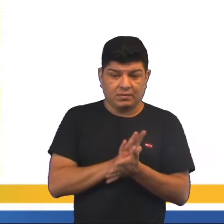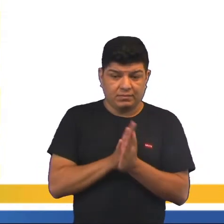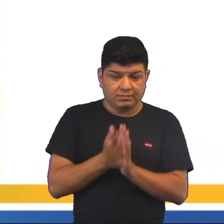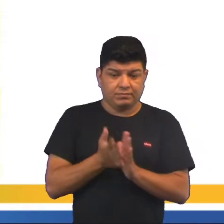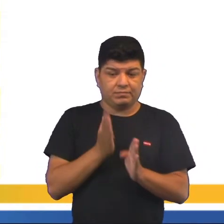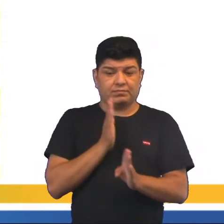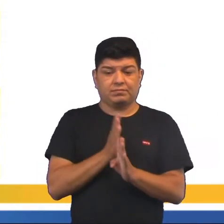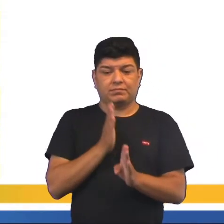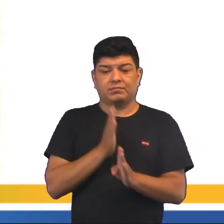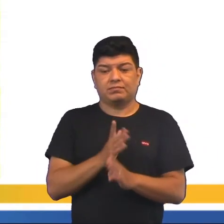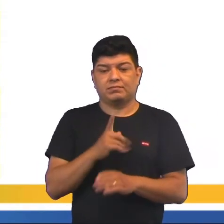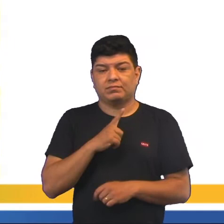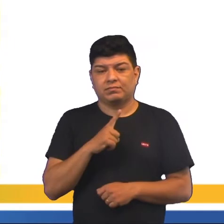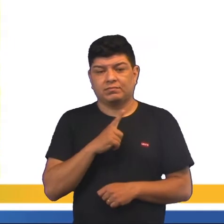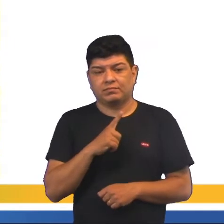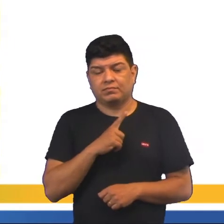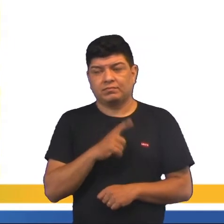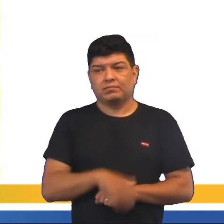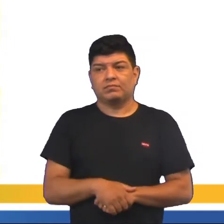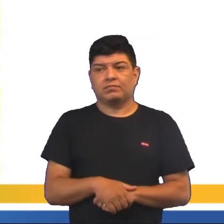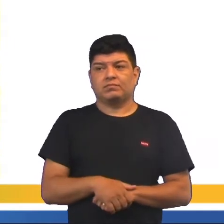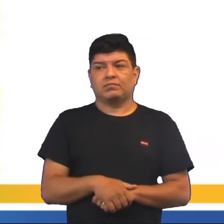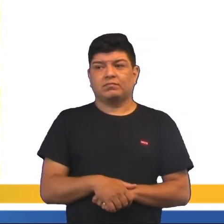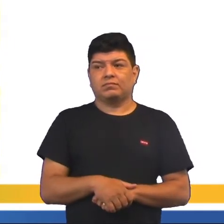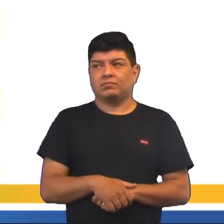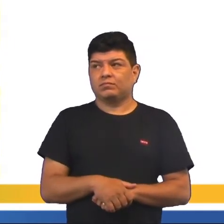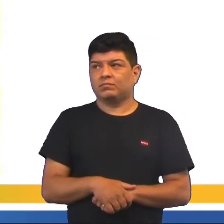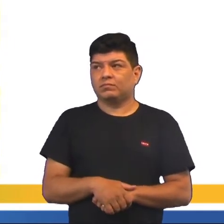em função dela ter uma